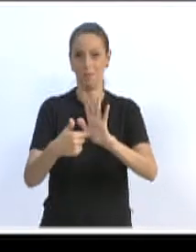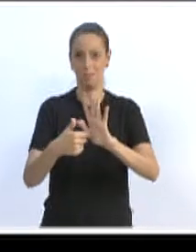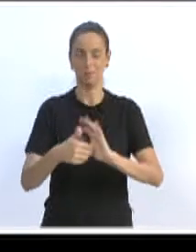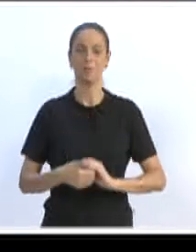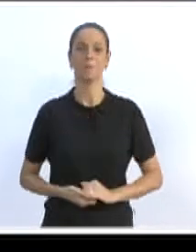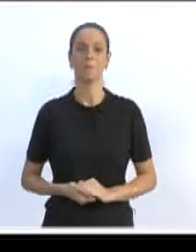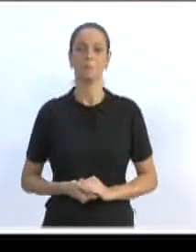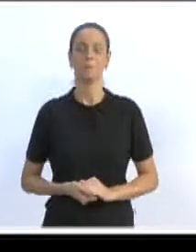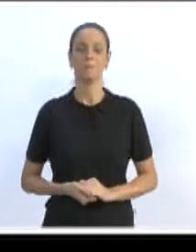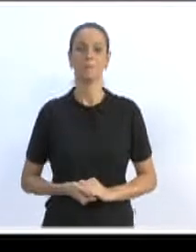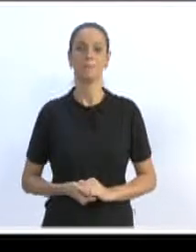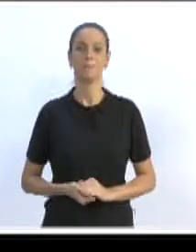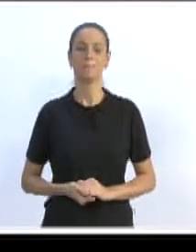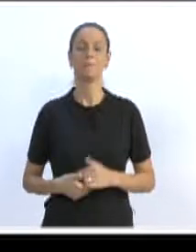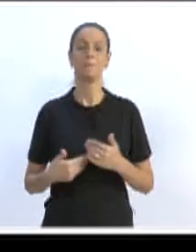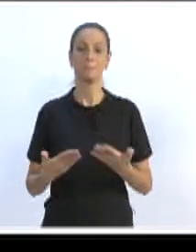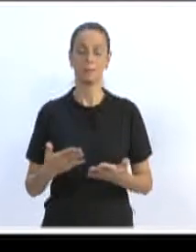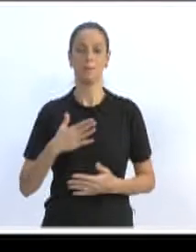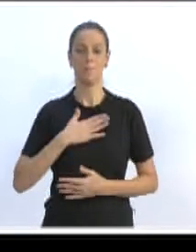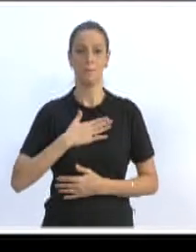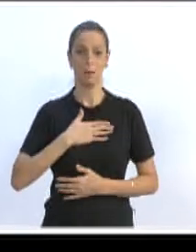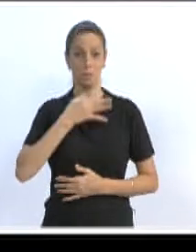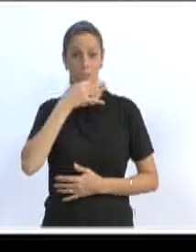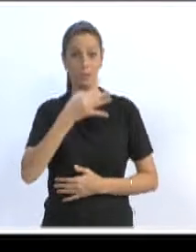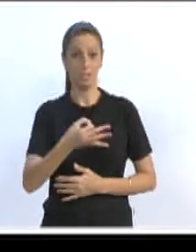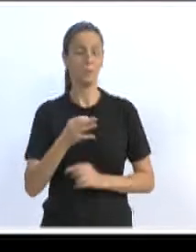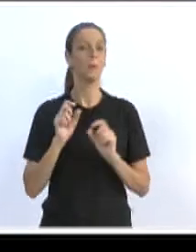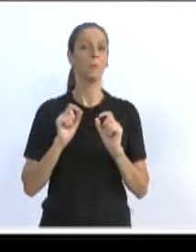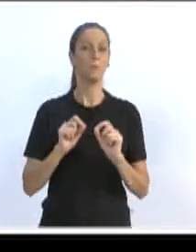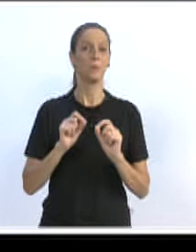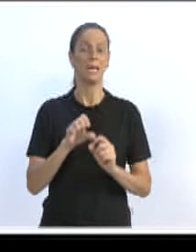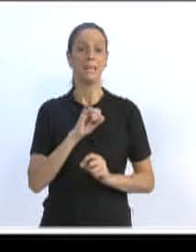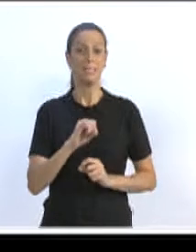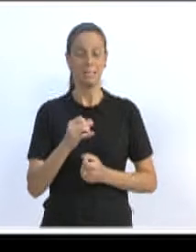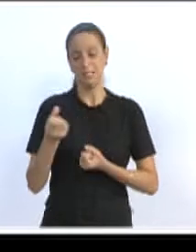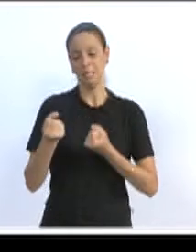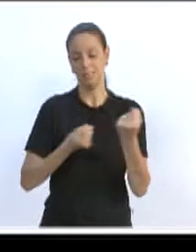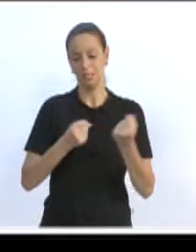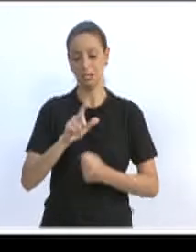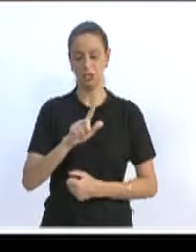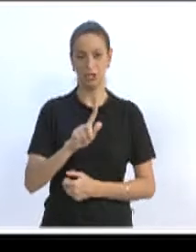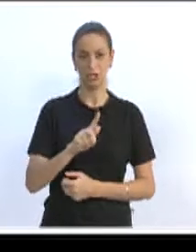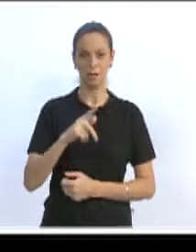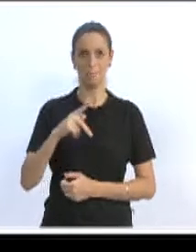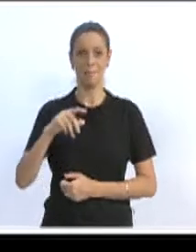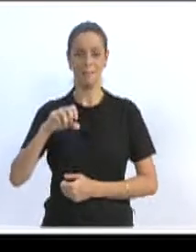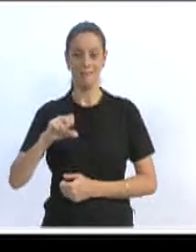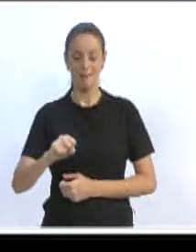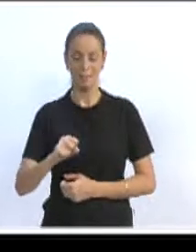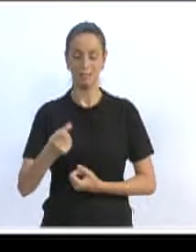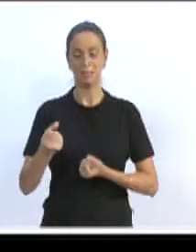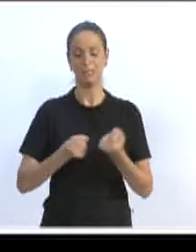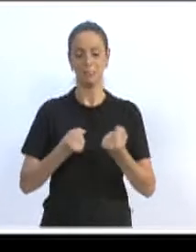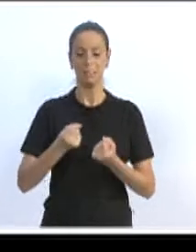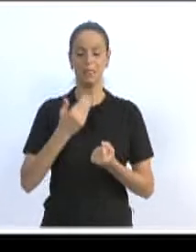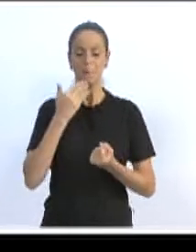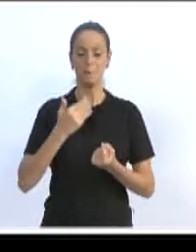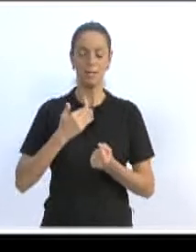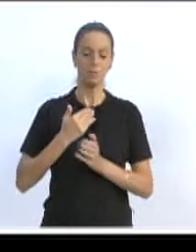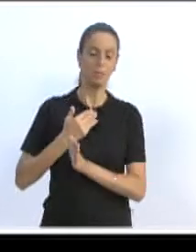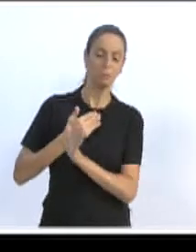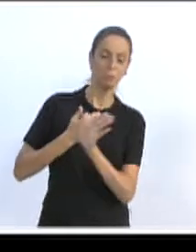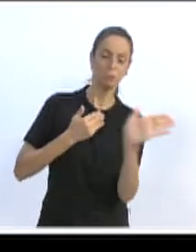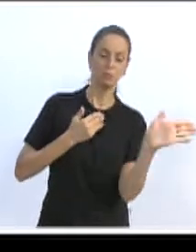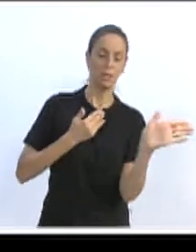é a sugestão desse parlamentar aqui até porque se colocar um gps enviada max hering ele pede para entrar à esquerda ele não pede pra